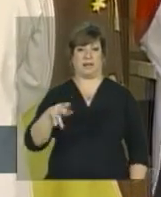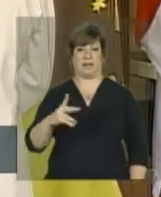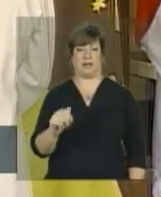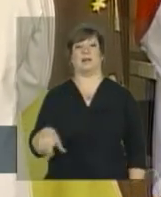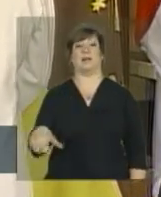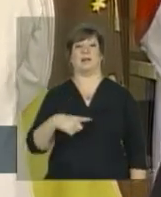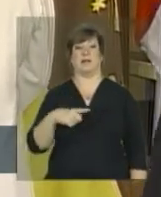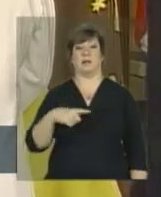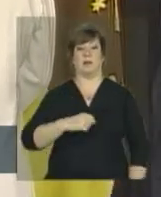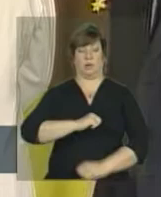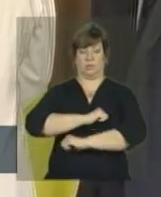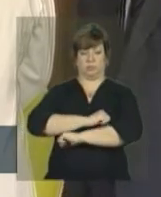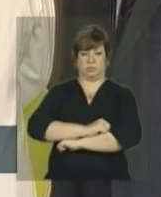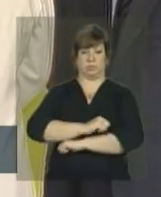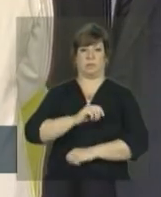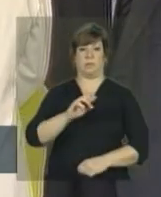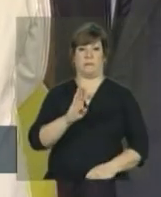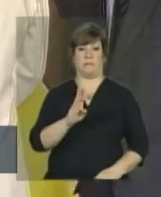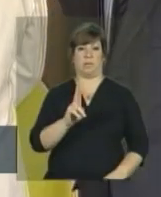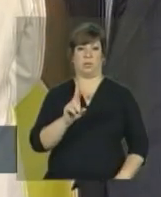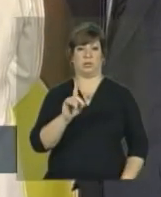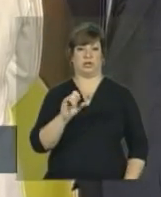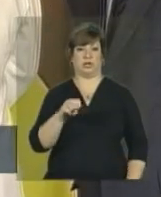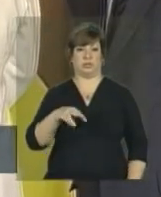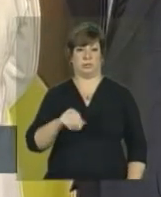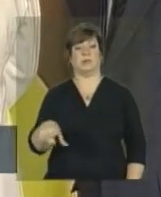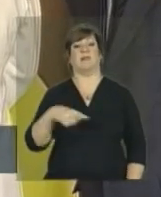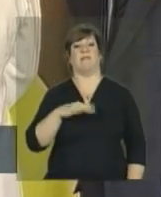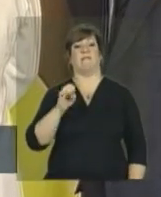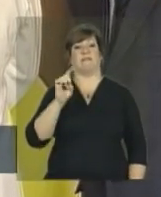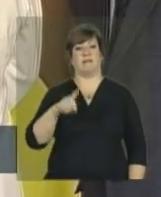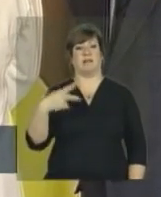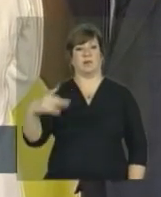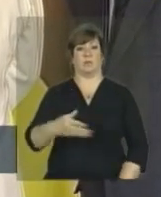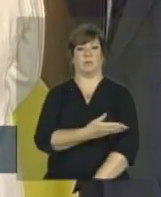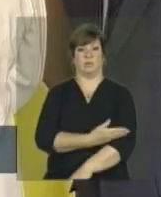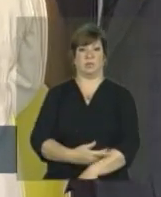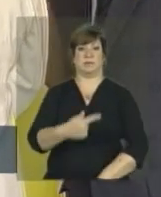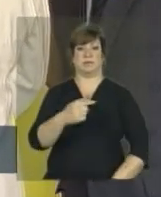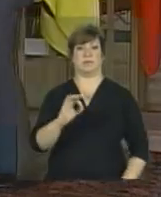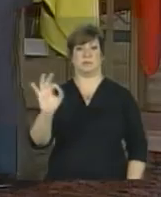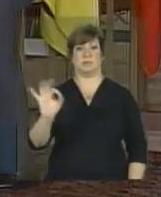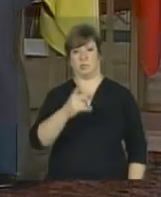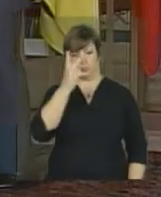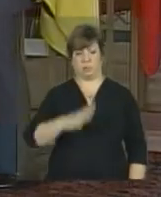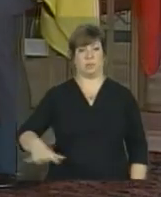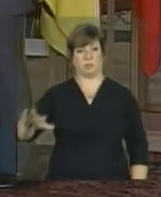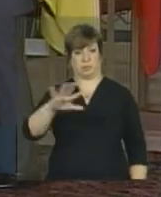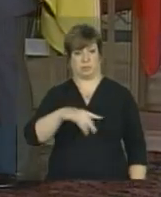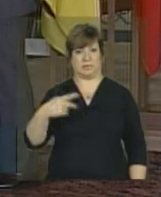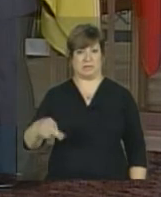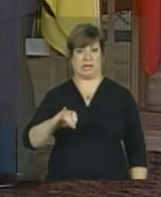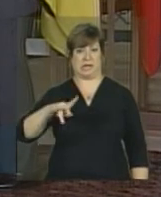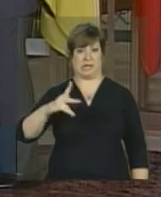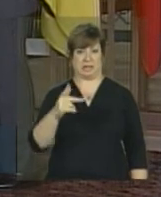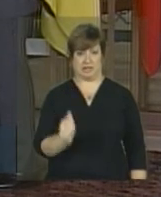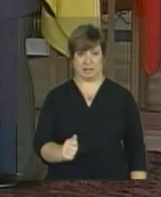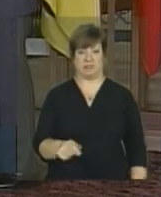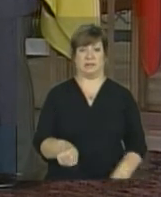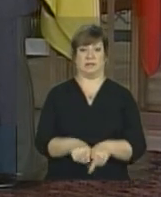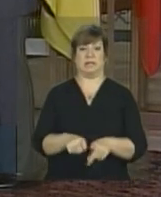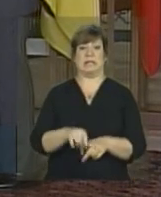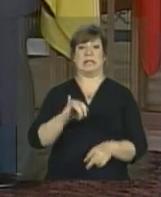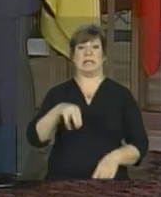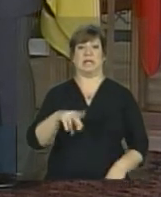budismo constitui a fé religiosa de cerca de 70% da população da ilha, e o